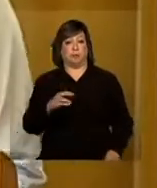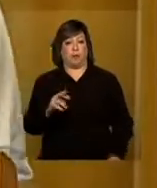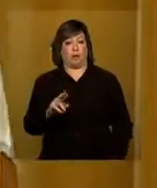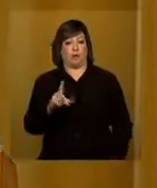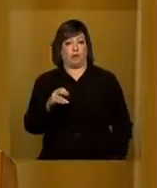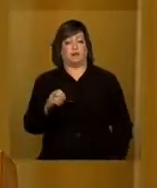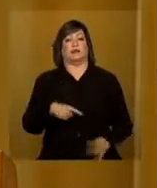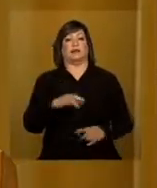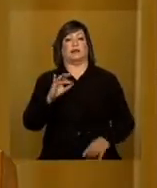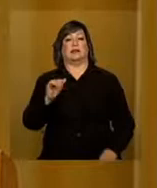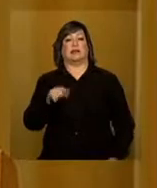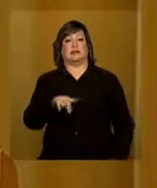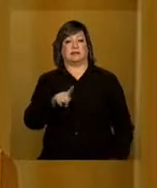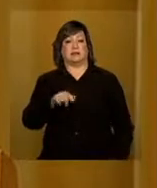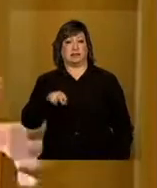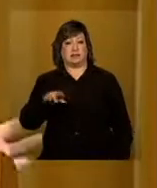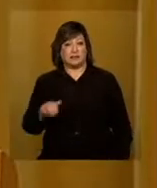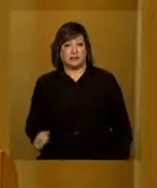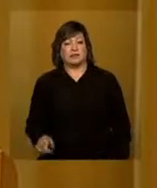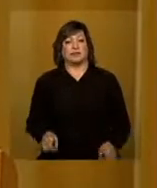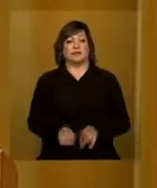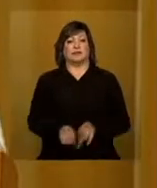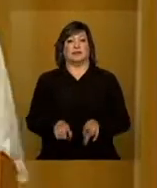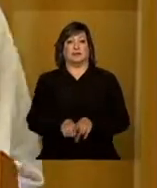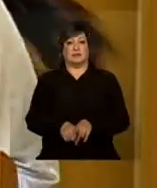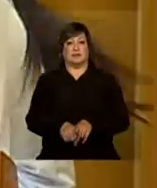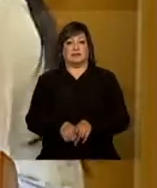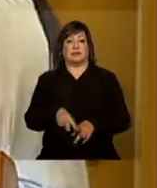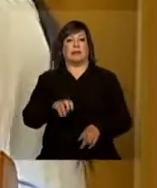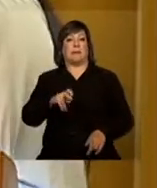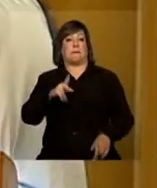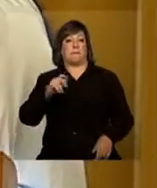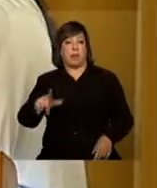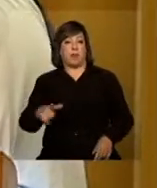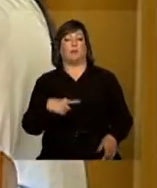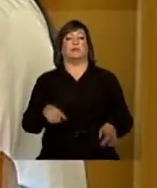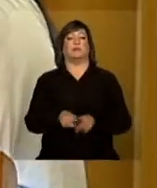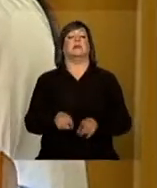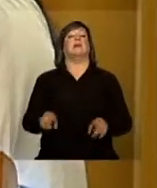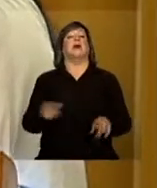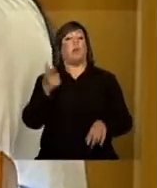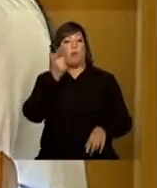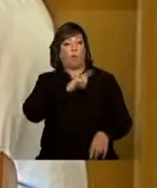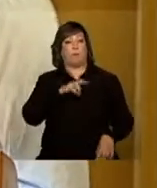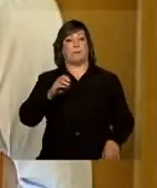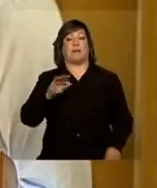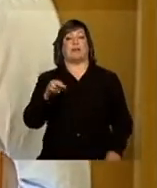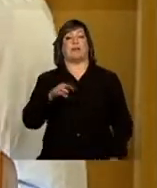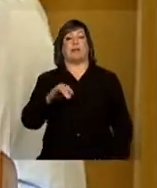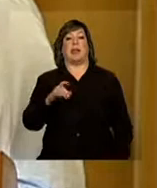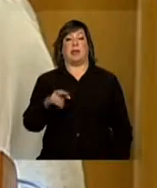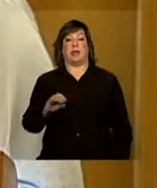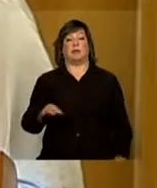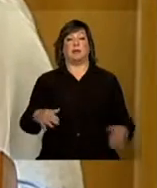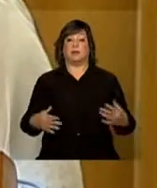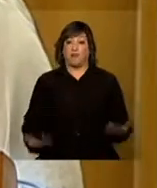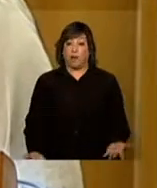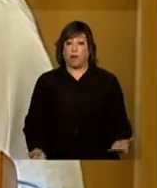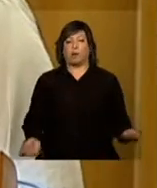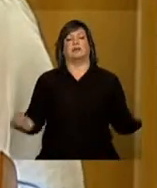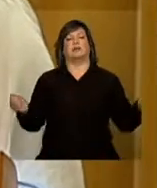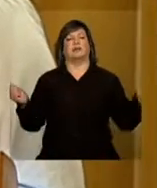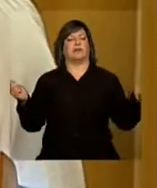Tanzânia, países com uma baixa renda, que também já atingiram a meta do milênio. Então, é